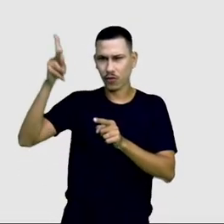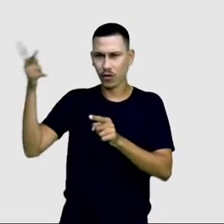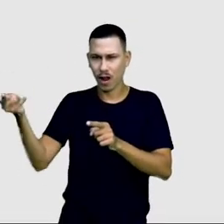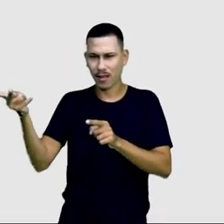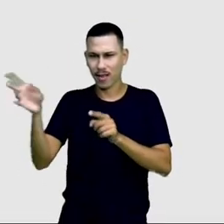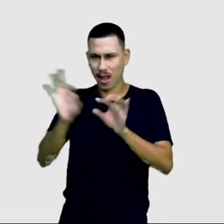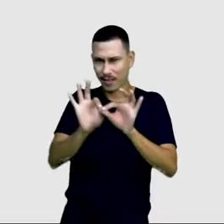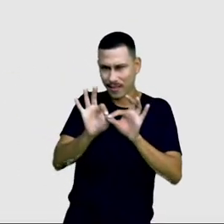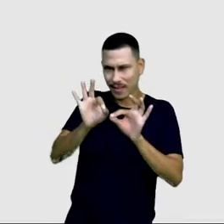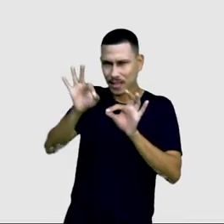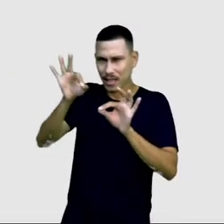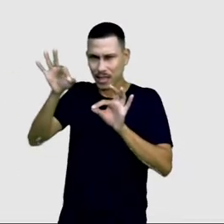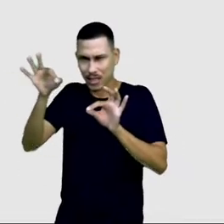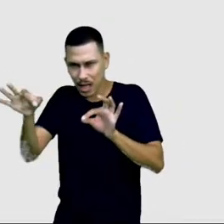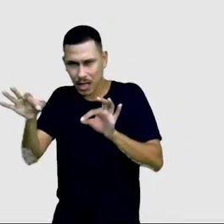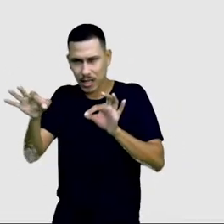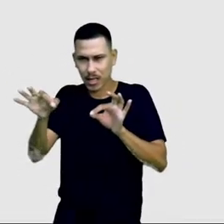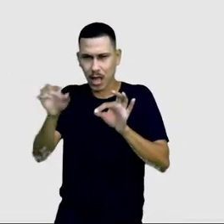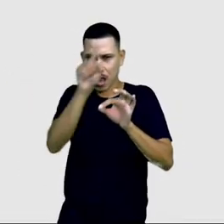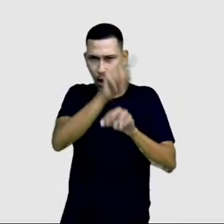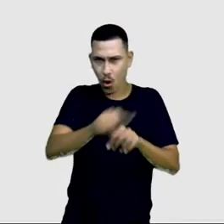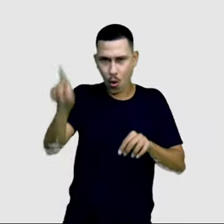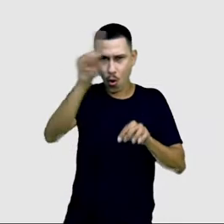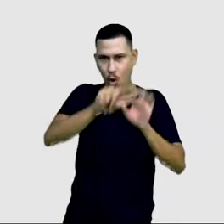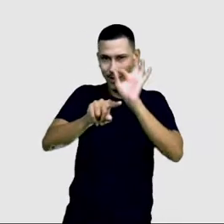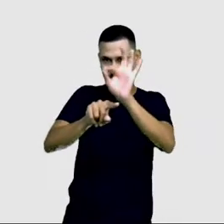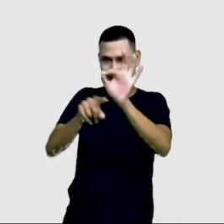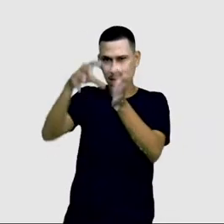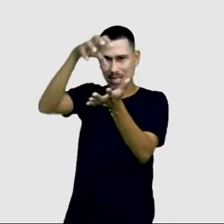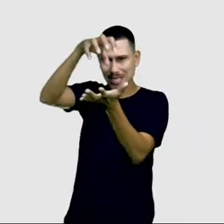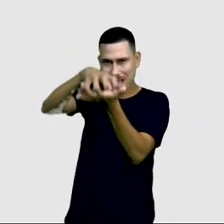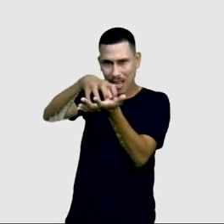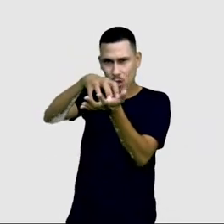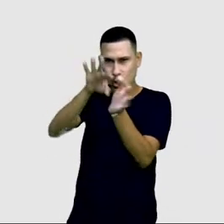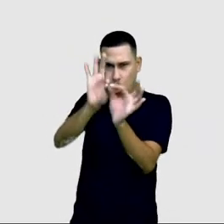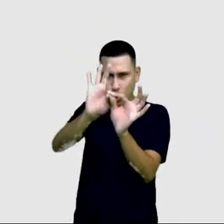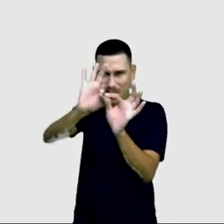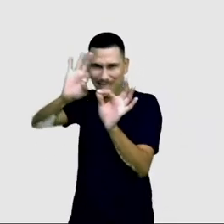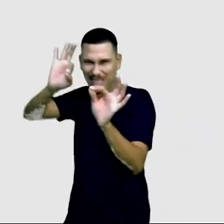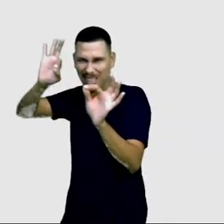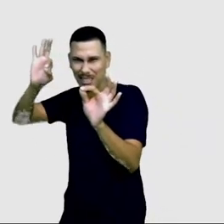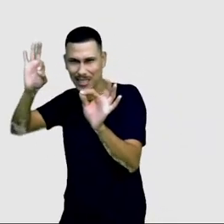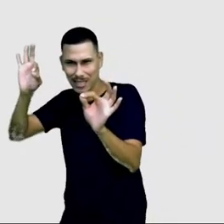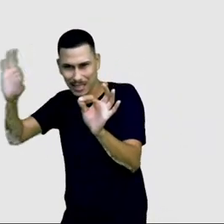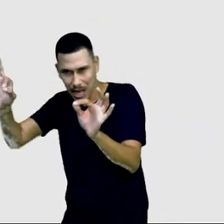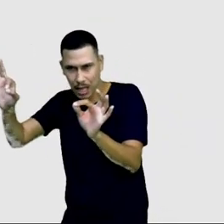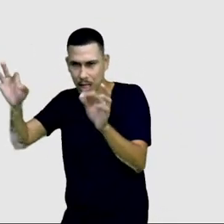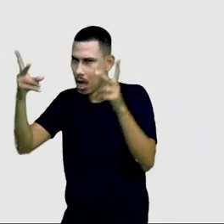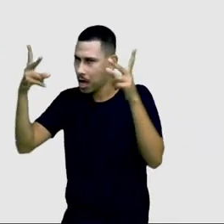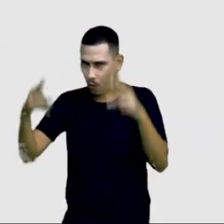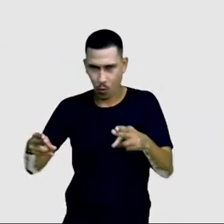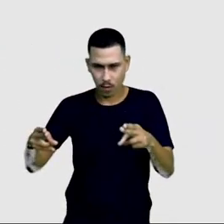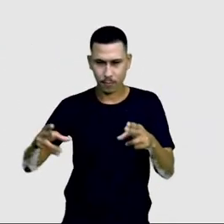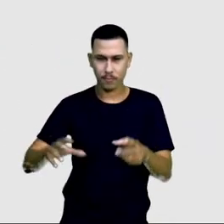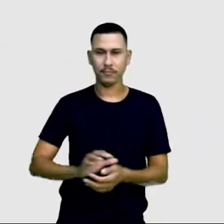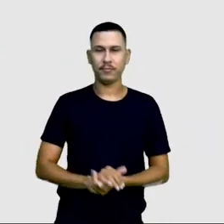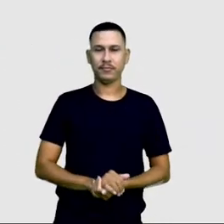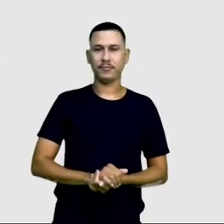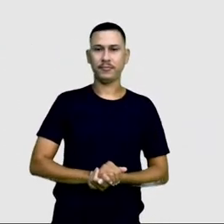do centro até a ponta dela, o raio. Tá certo? Essa distância a gente vai chamar de